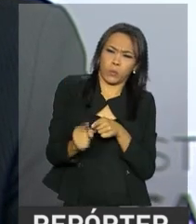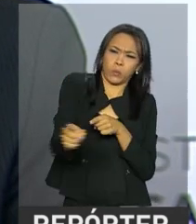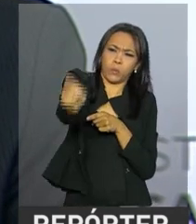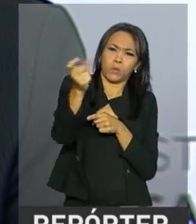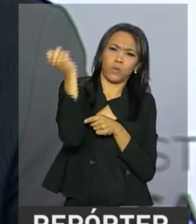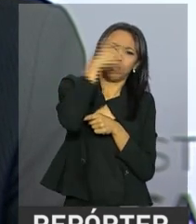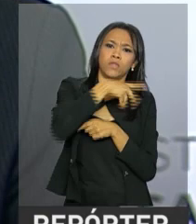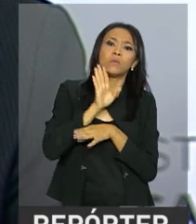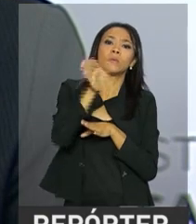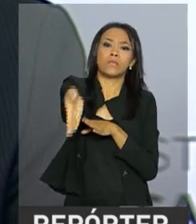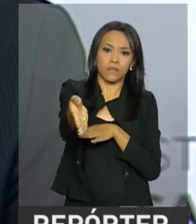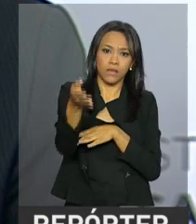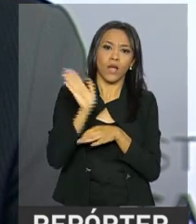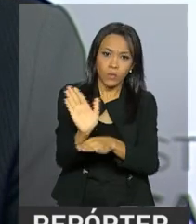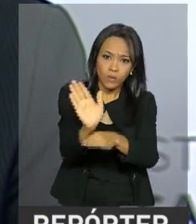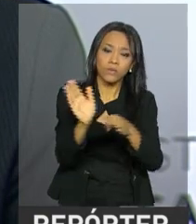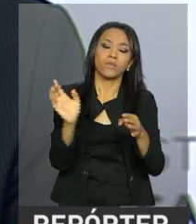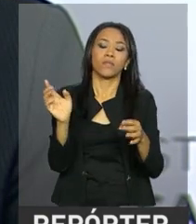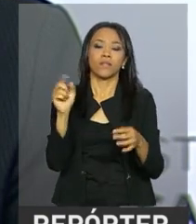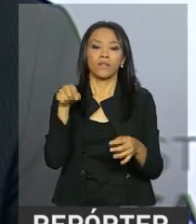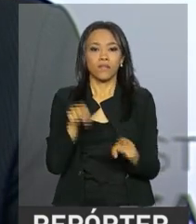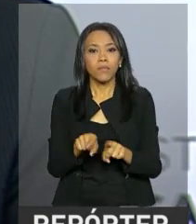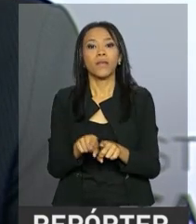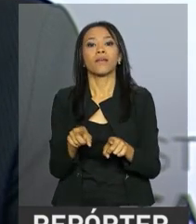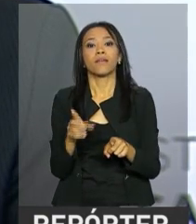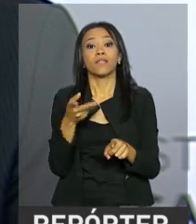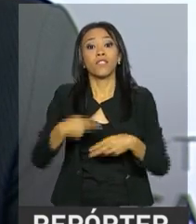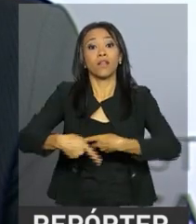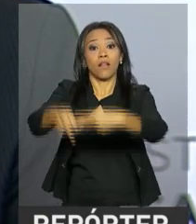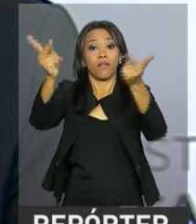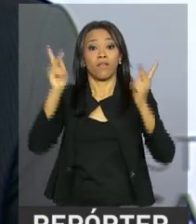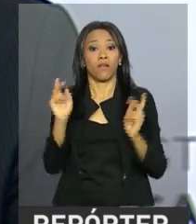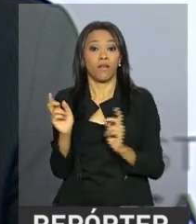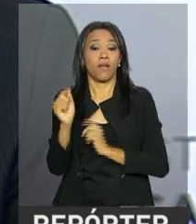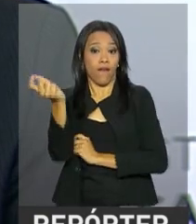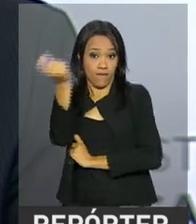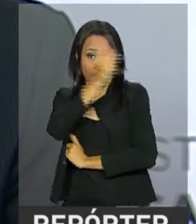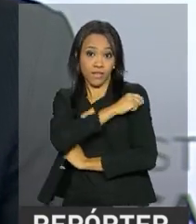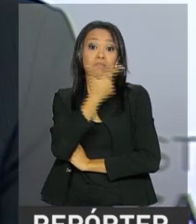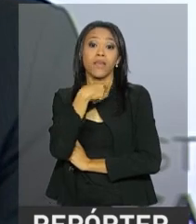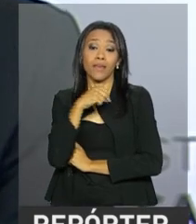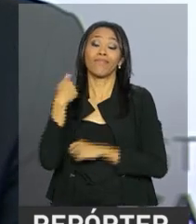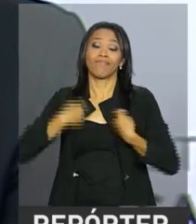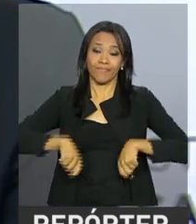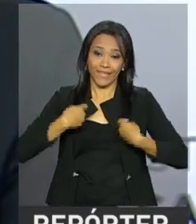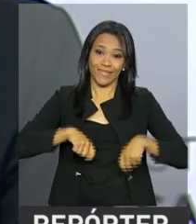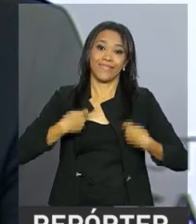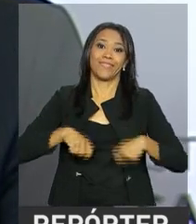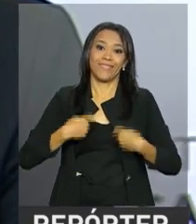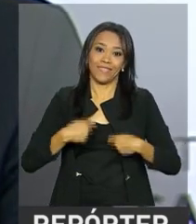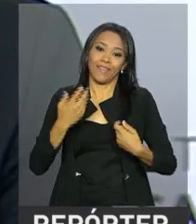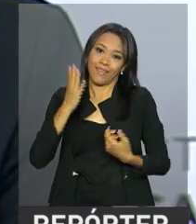também ajudando nesse processo de de convencimento de levar a vacina a quem realmente precisa mais nesse